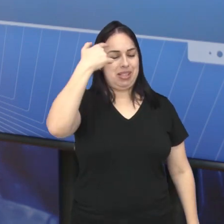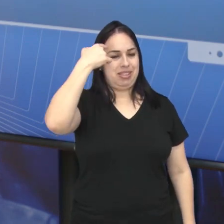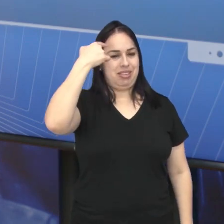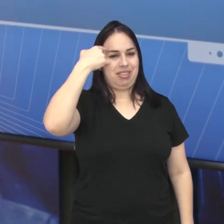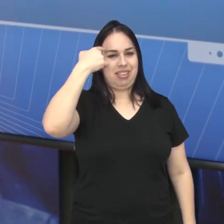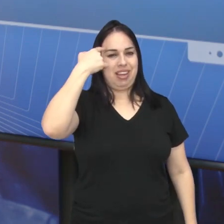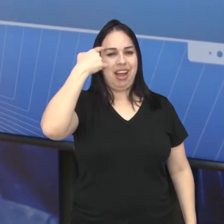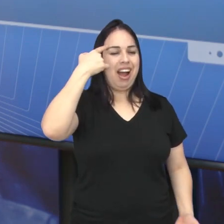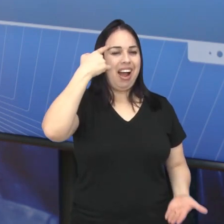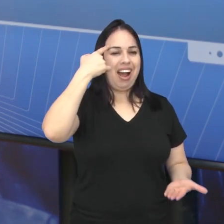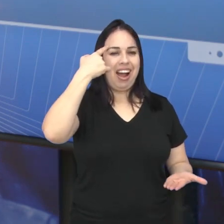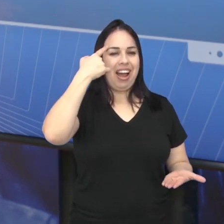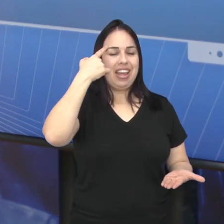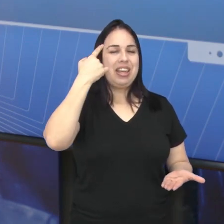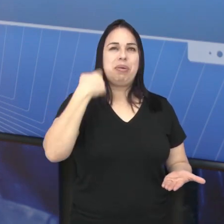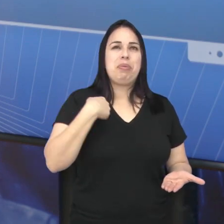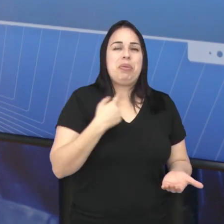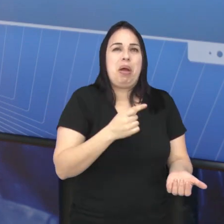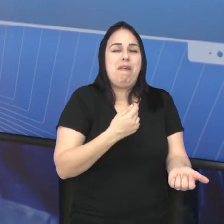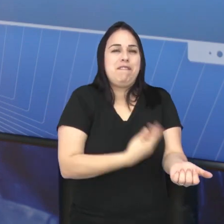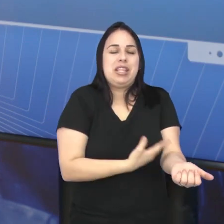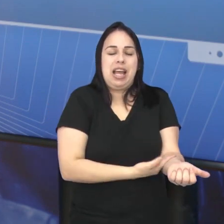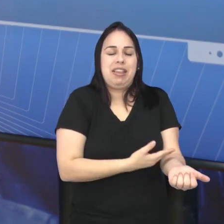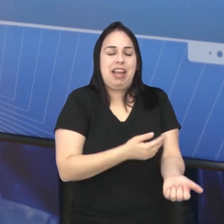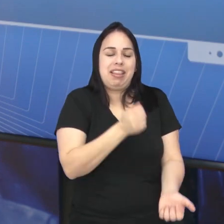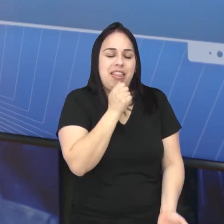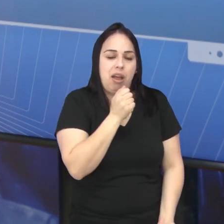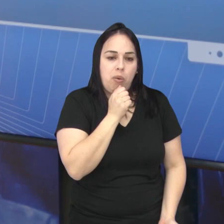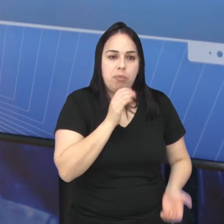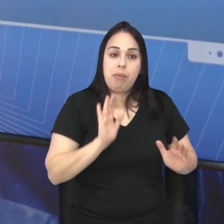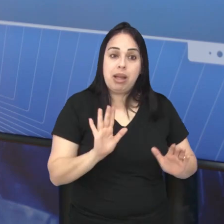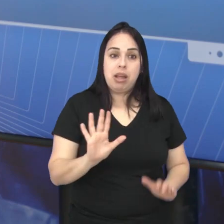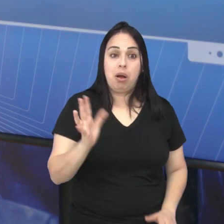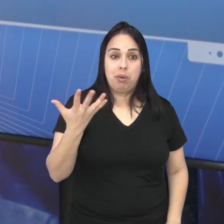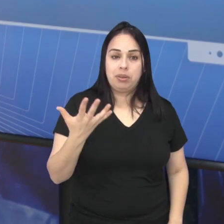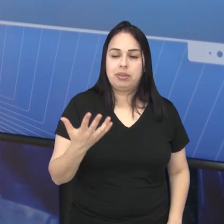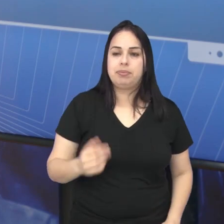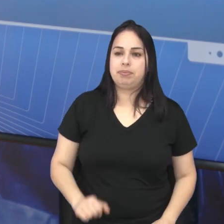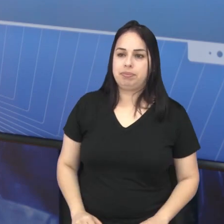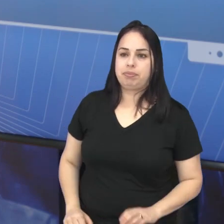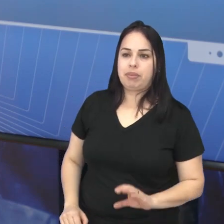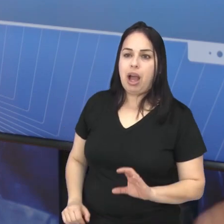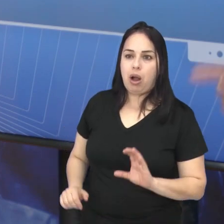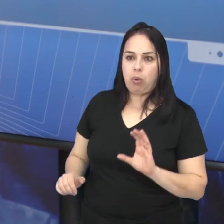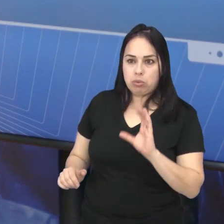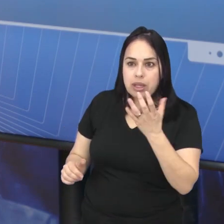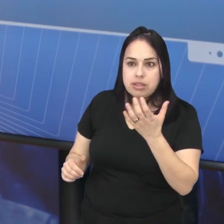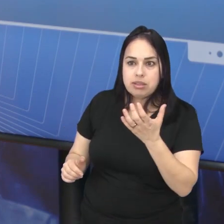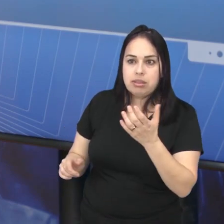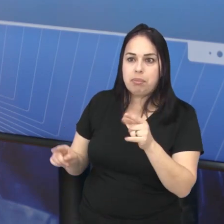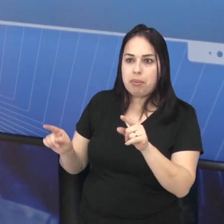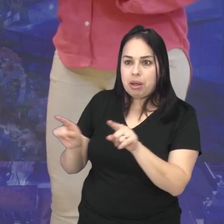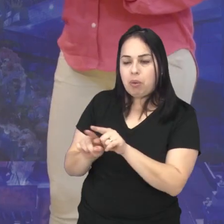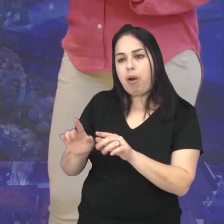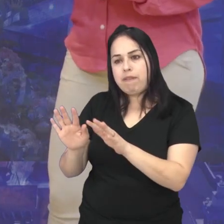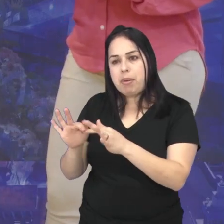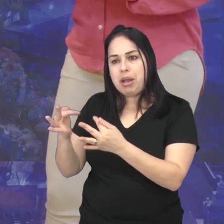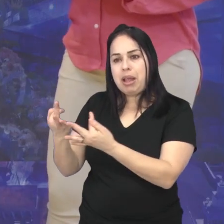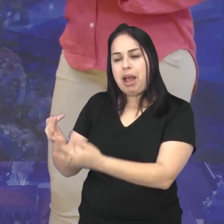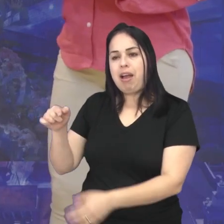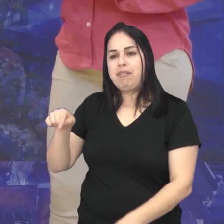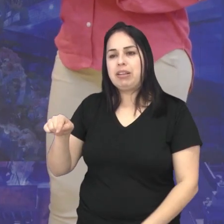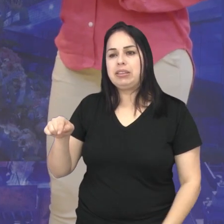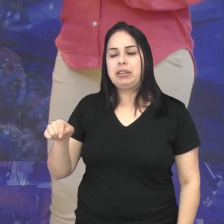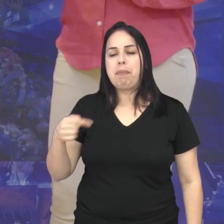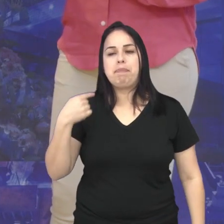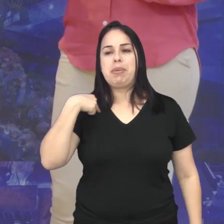meu entendimento, eu achar que eu não sou dependente. Perfeito. Então, é o que acontece. O que acontece, né, também com a família, muitas vezes,